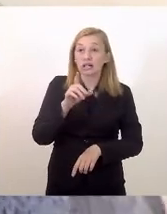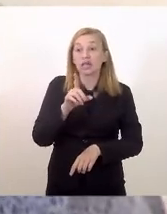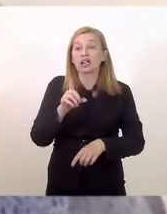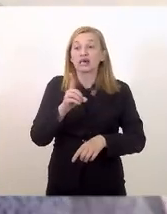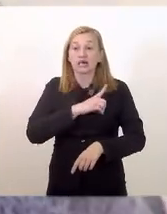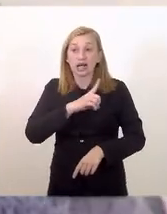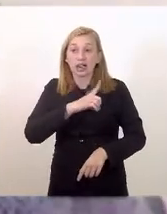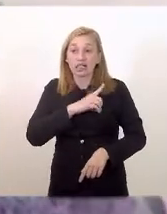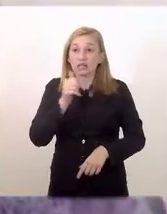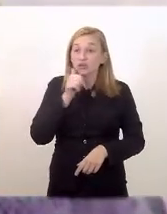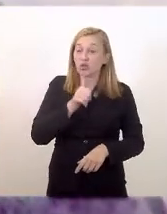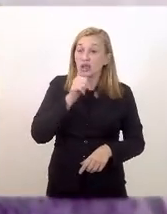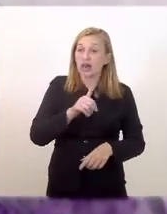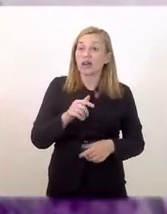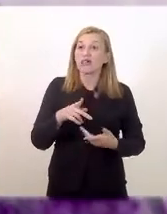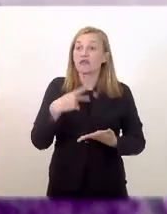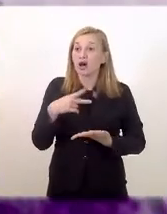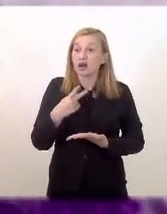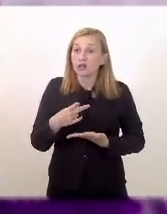abrigos, falo